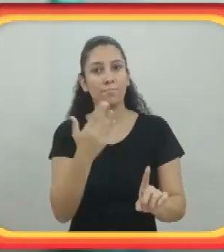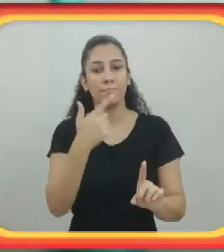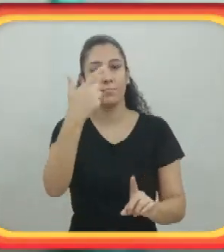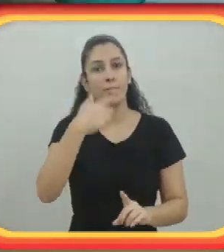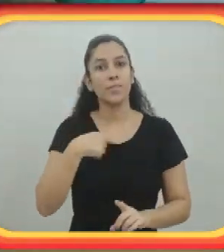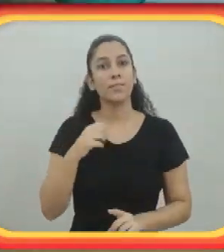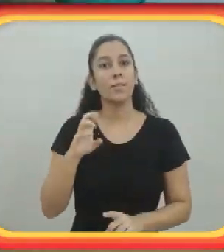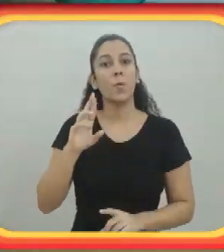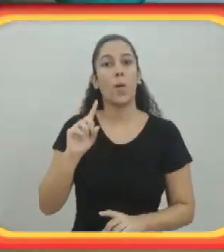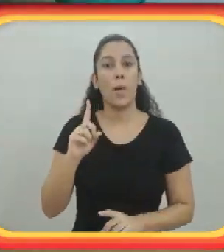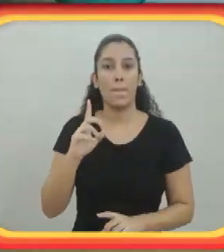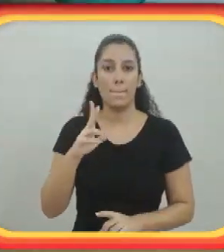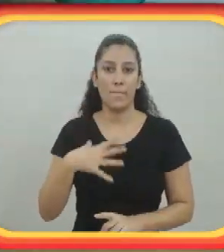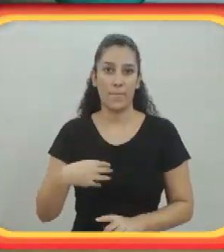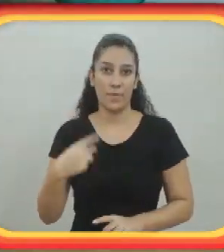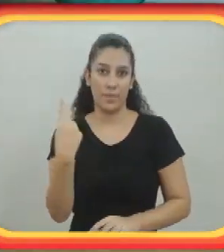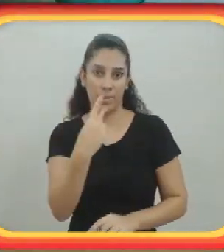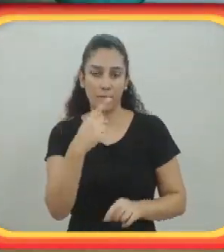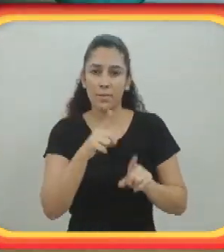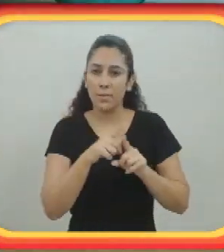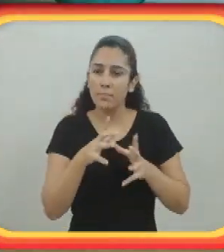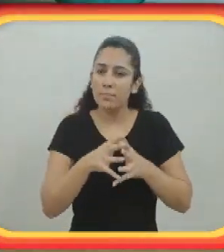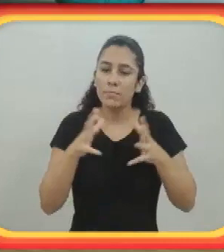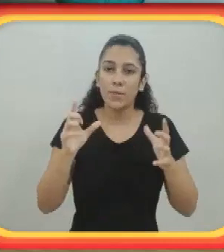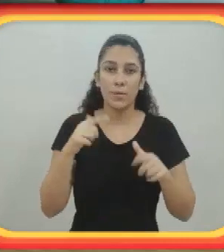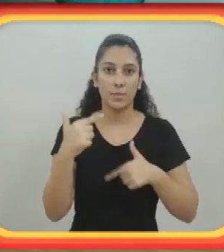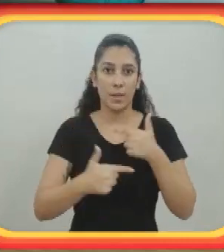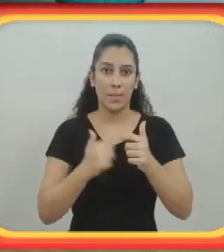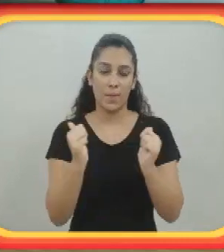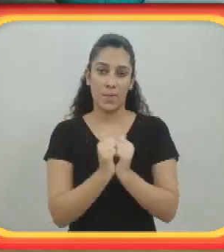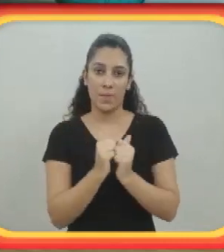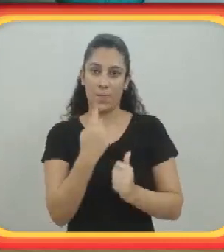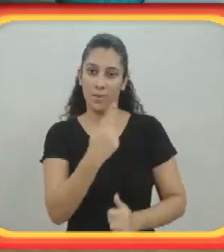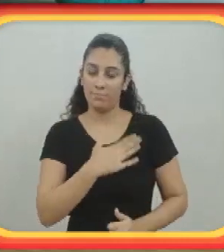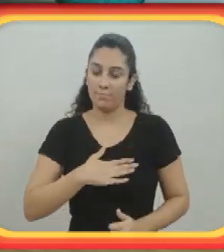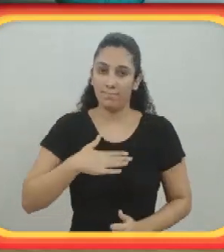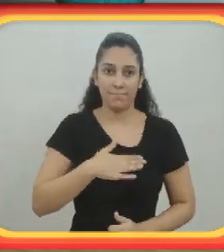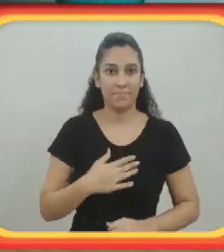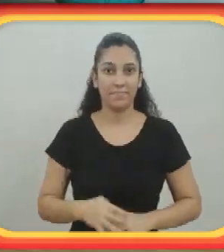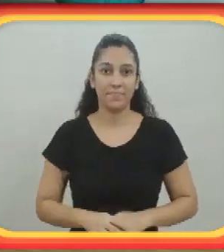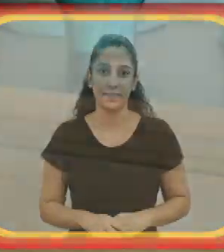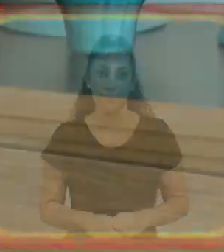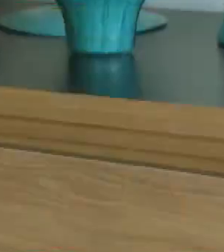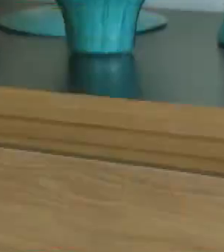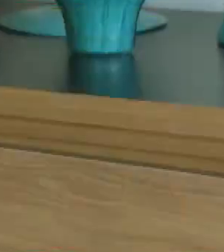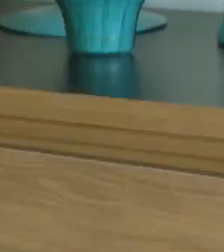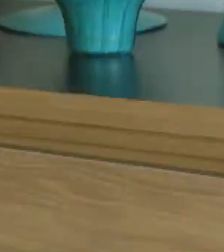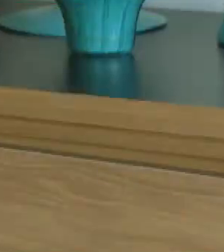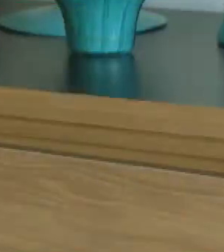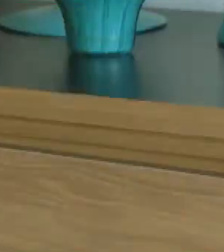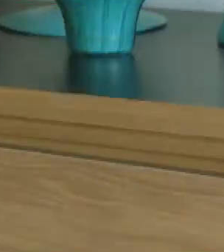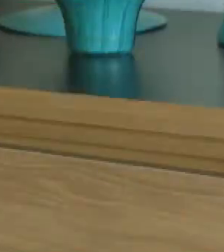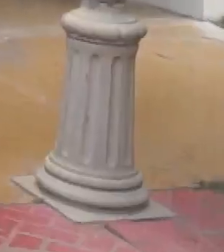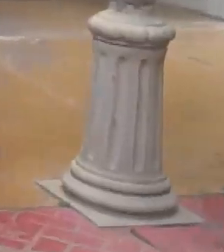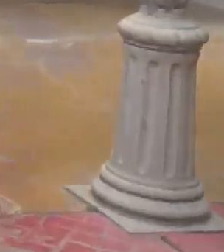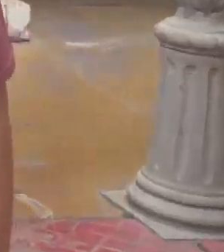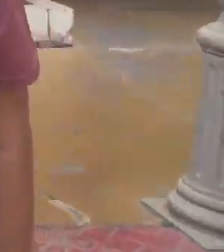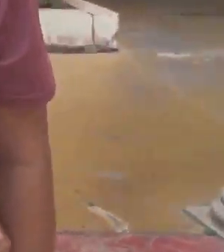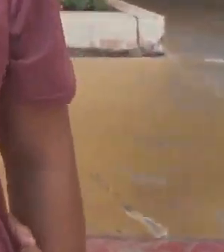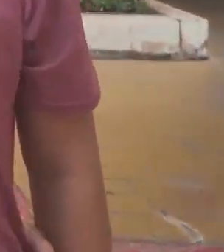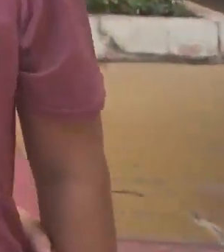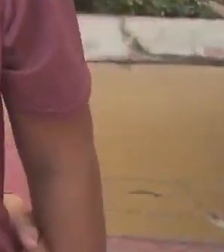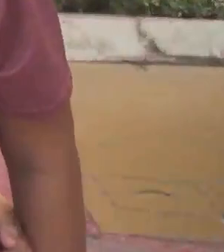continua sendo. Já é uma honra para mim ser filho dela. Seria uma honra maior ainda trabalhar com ela.